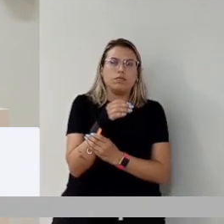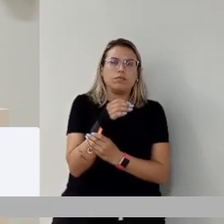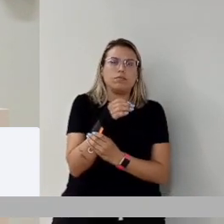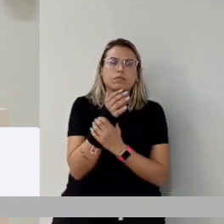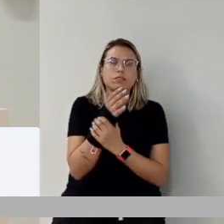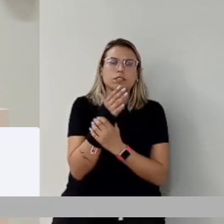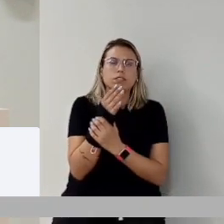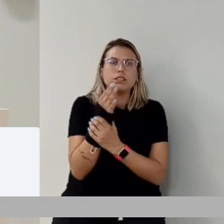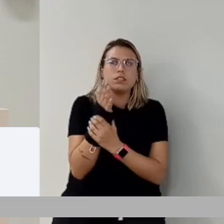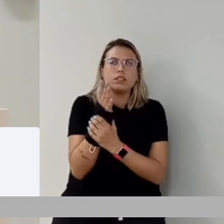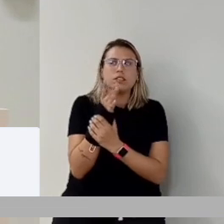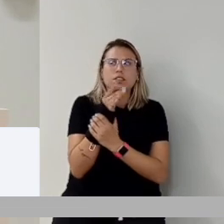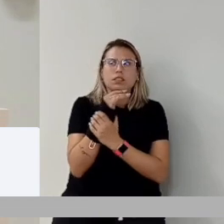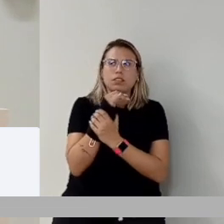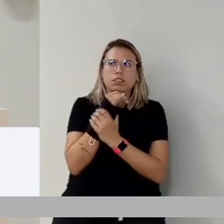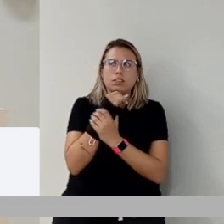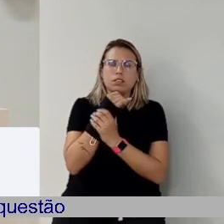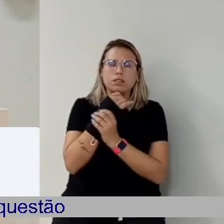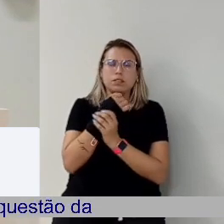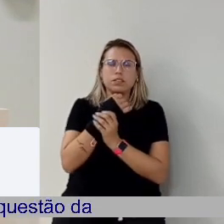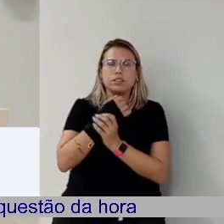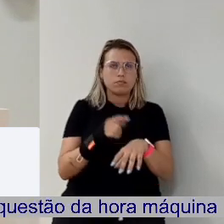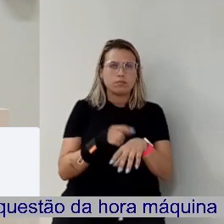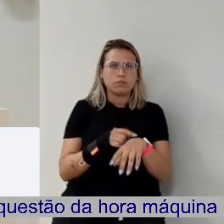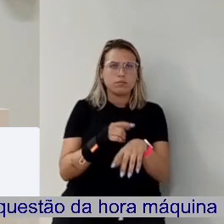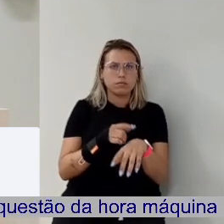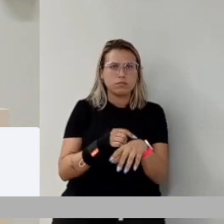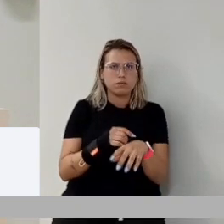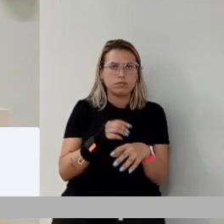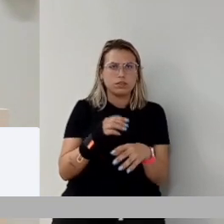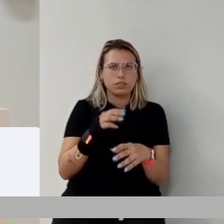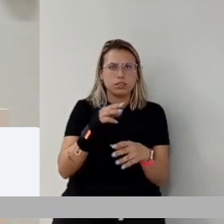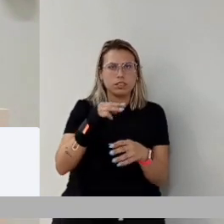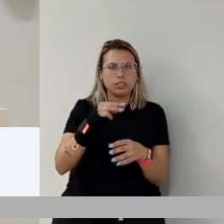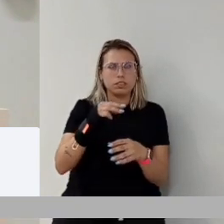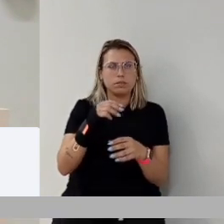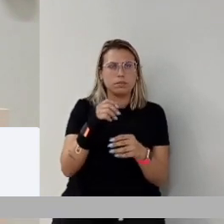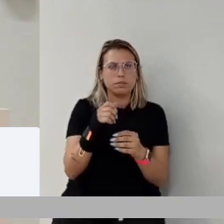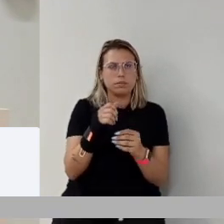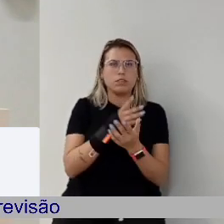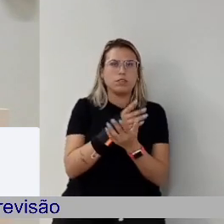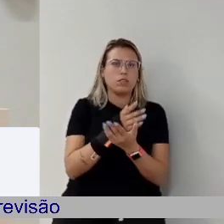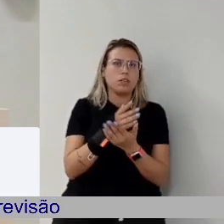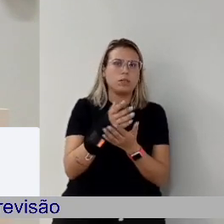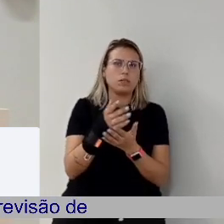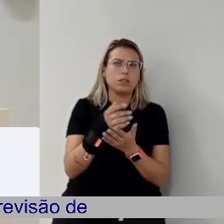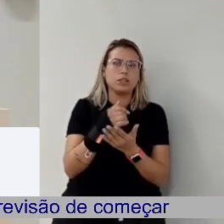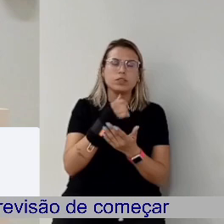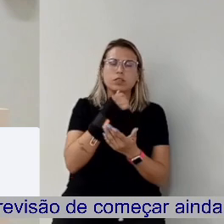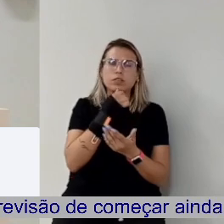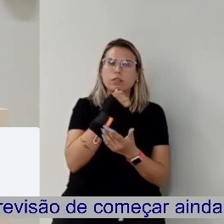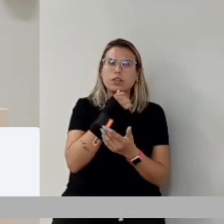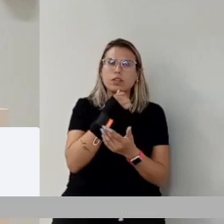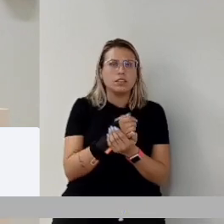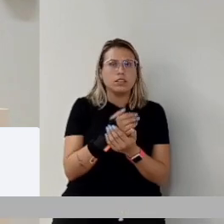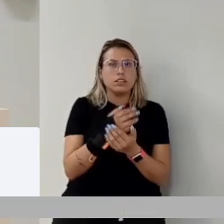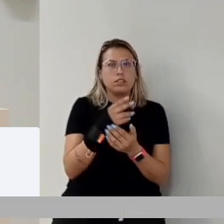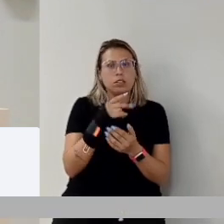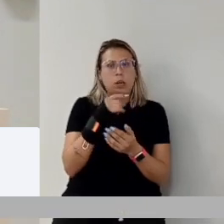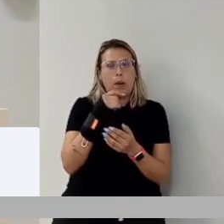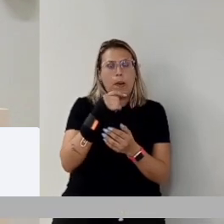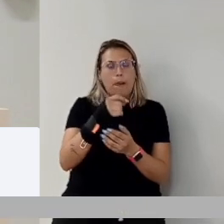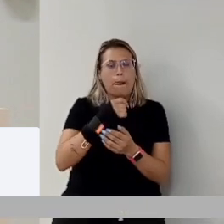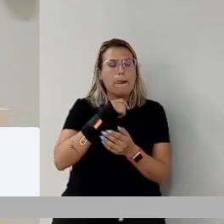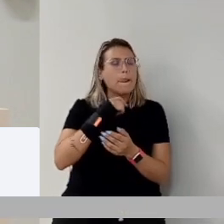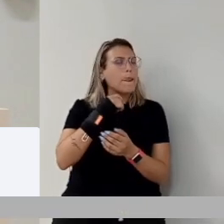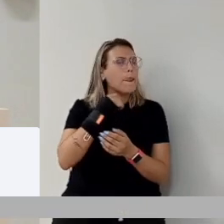tem a lamentar a questão da hora máquina que né que ainda não começou e a previsão de Se começar ainda no começo de abril